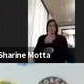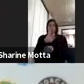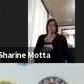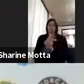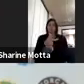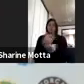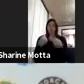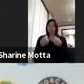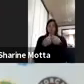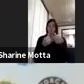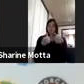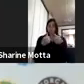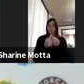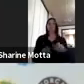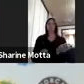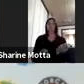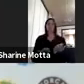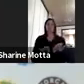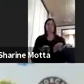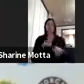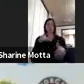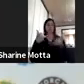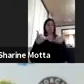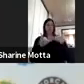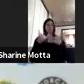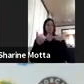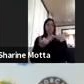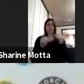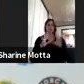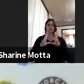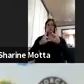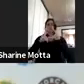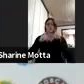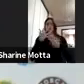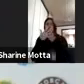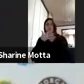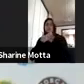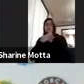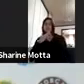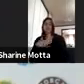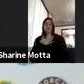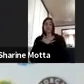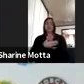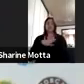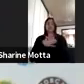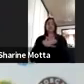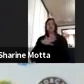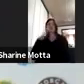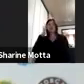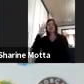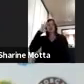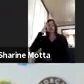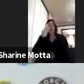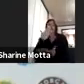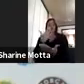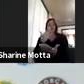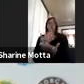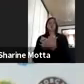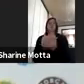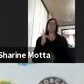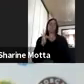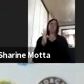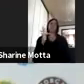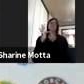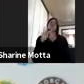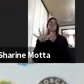sabe que é um sonho das famílias, que esses meninos que têm talento vão lá para fora, a gente vive sonhando com o novo Pelé, com o